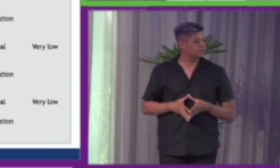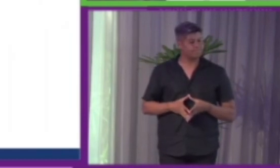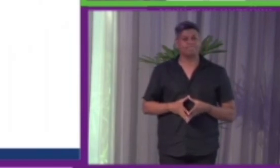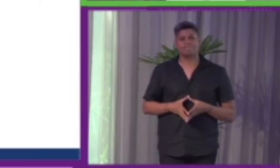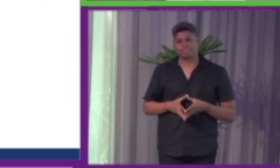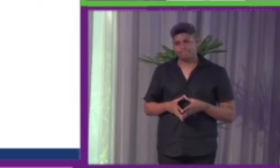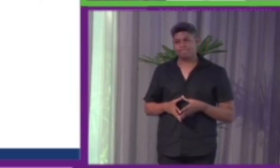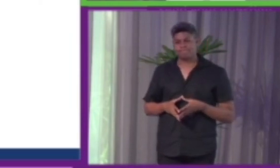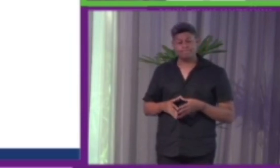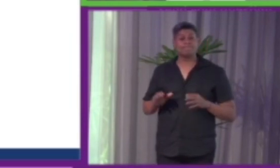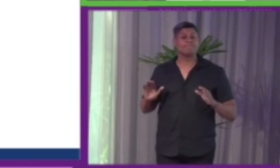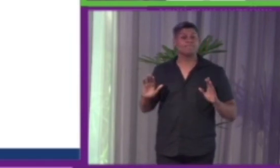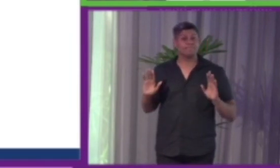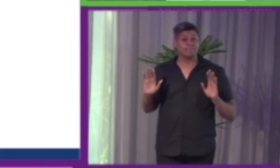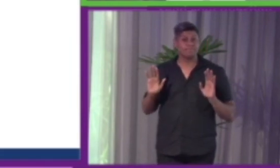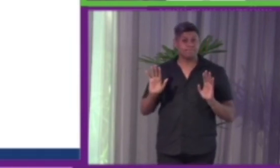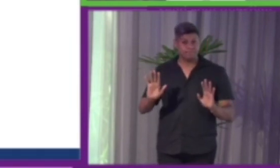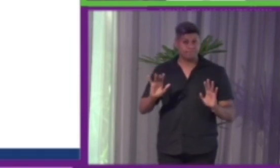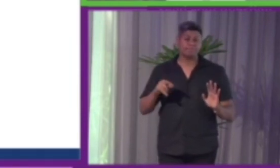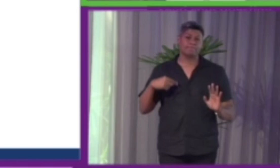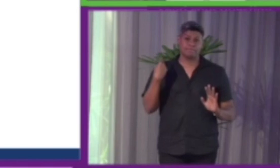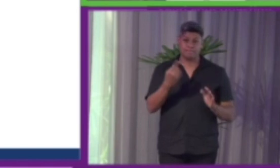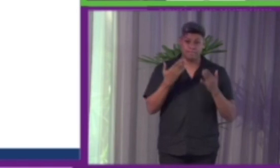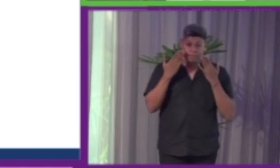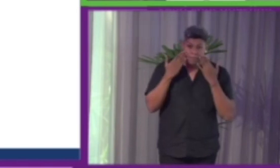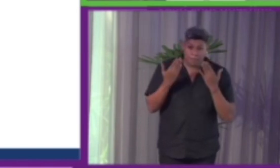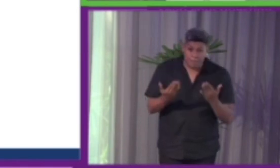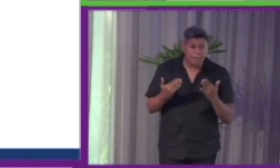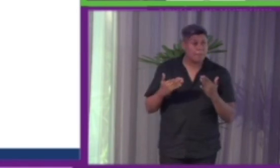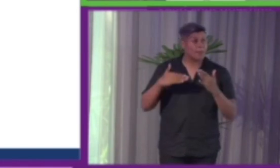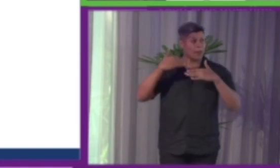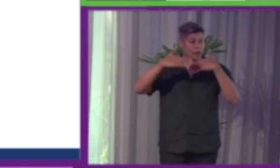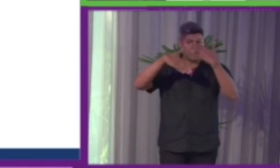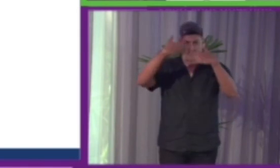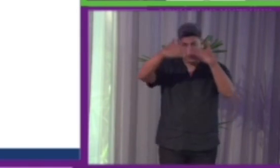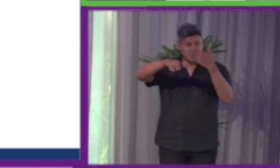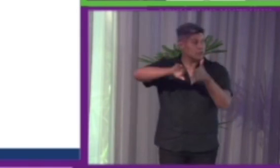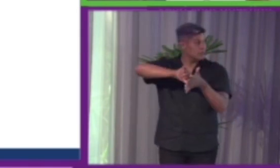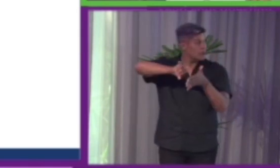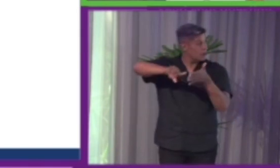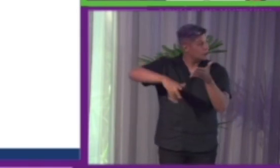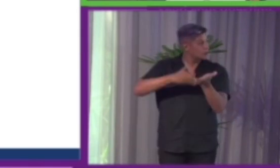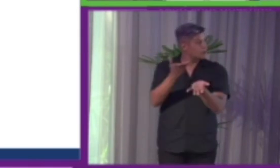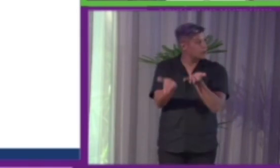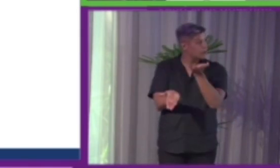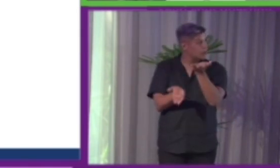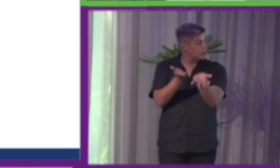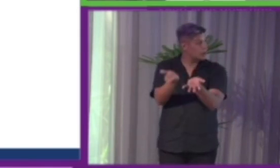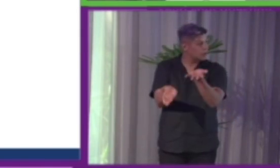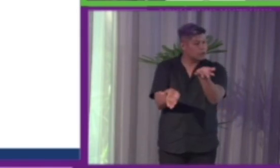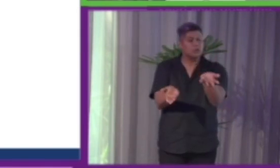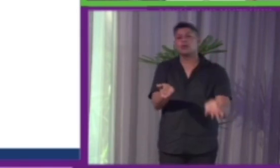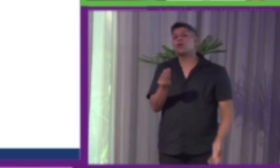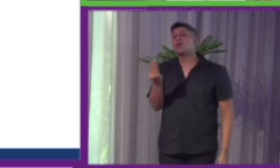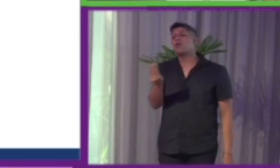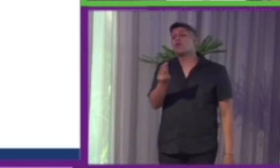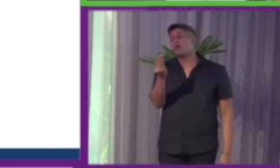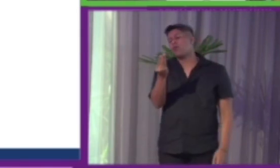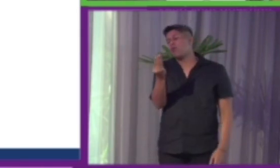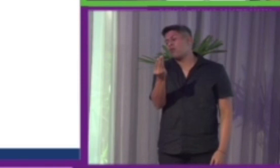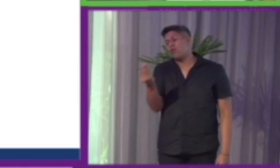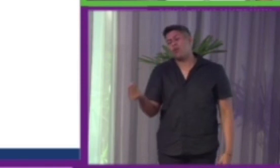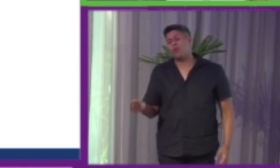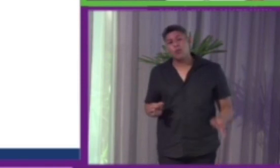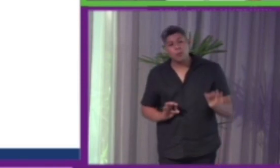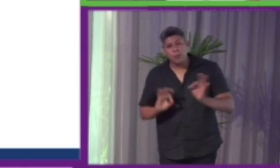Bom, mas a gente estava diante aí de vários avanços no tratamento da fibrose cística, e como é que a gente ia conseguir se